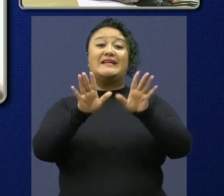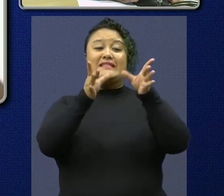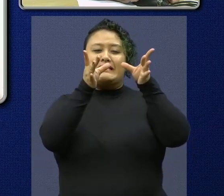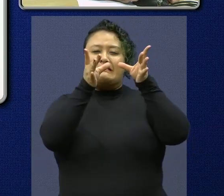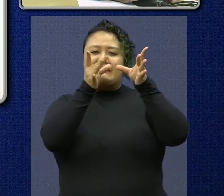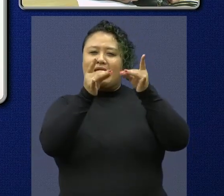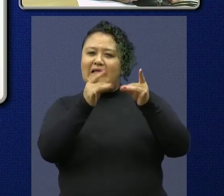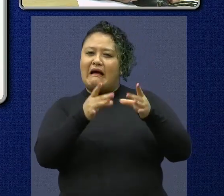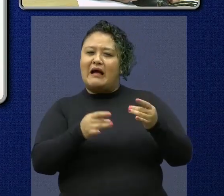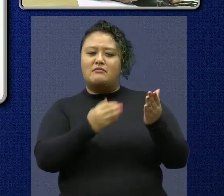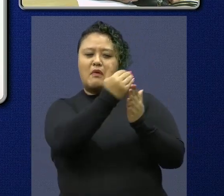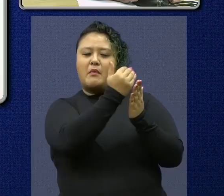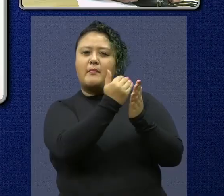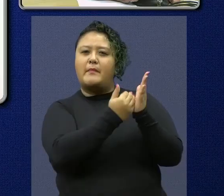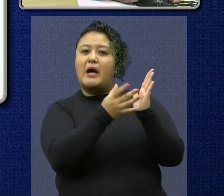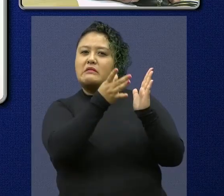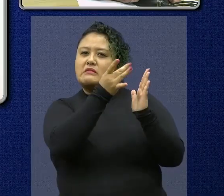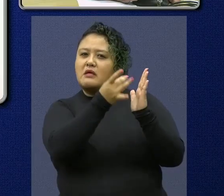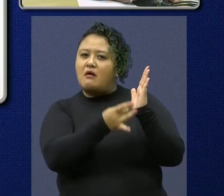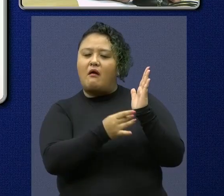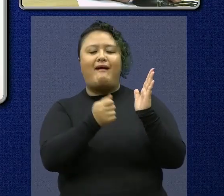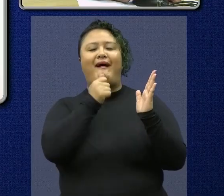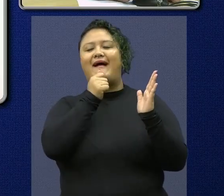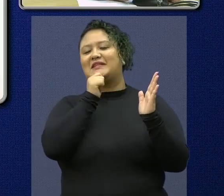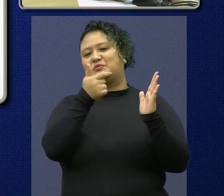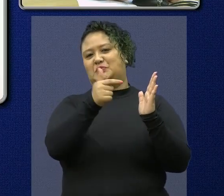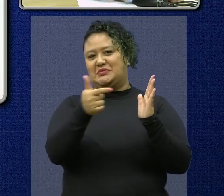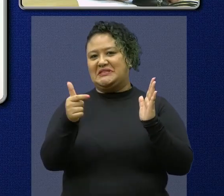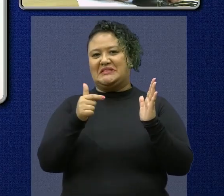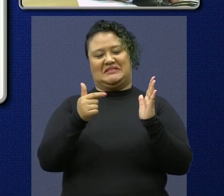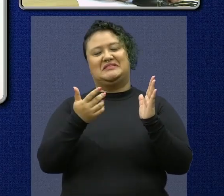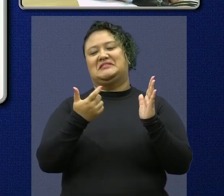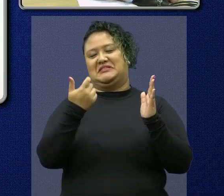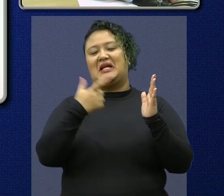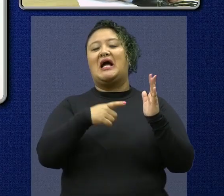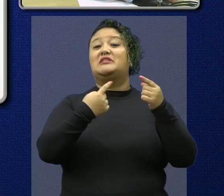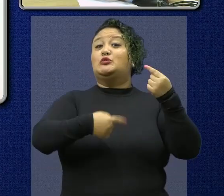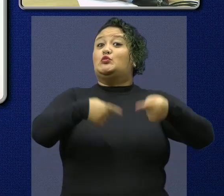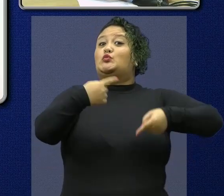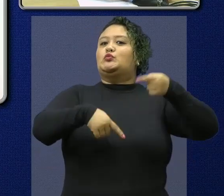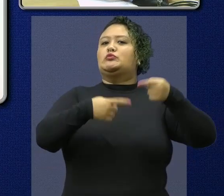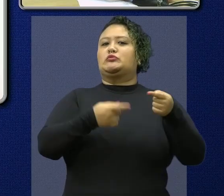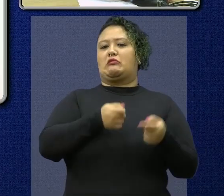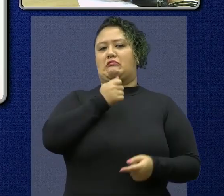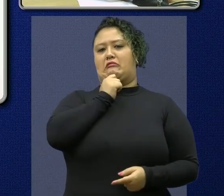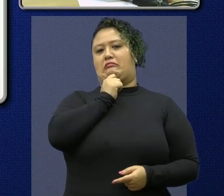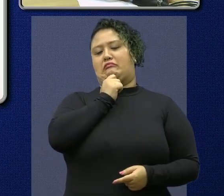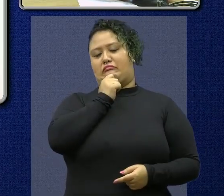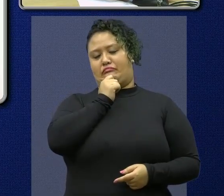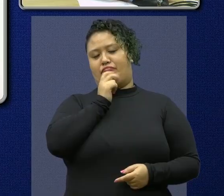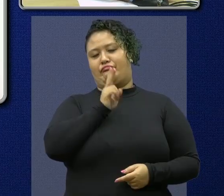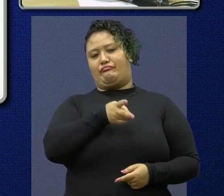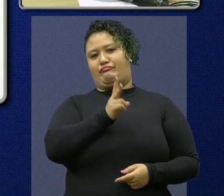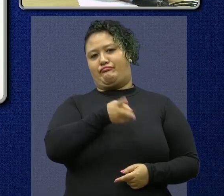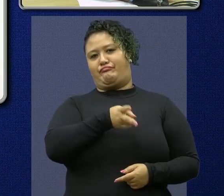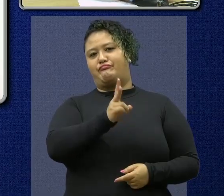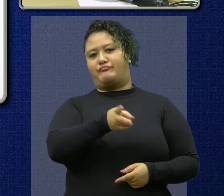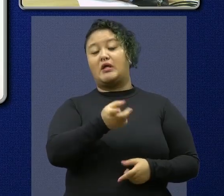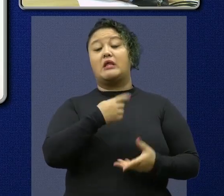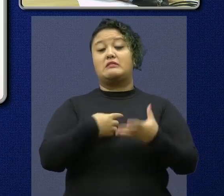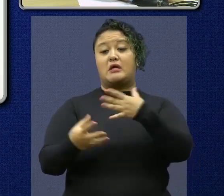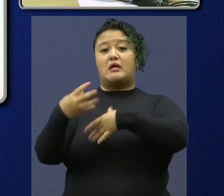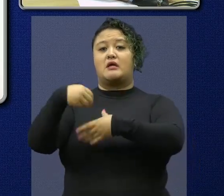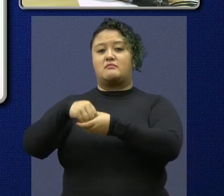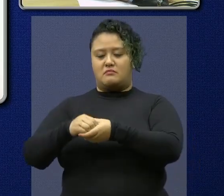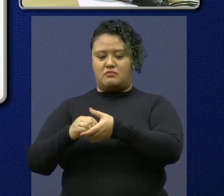disso ainda, né, tá em muita discussão e etc. Tal, com o ambulatório, né, e na figura do